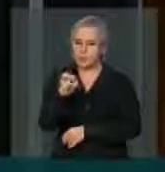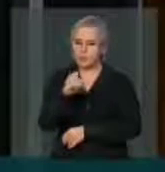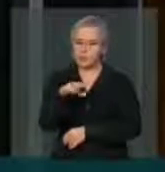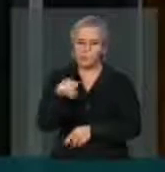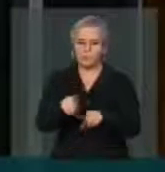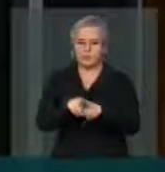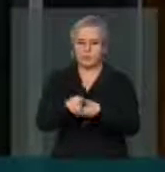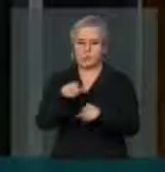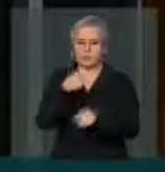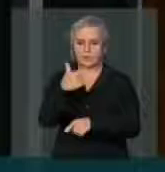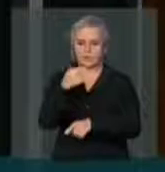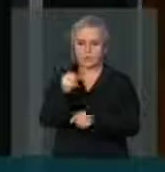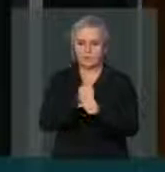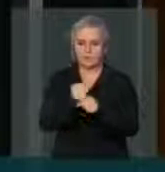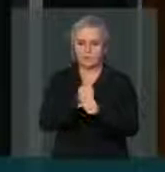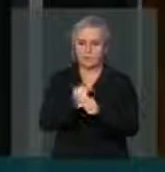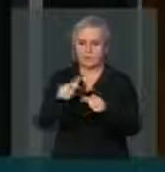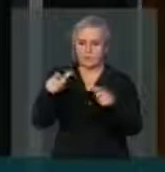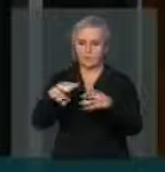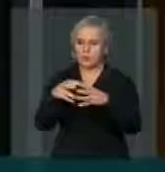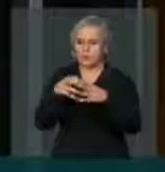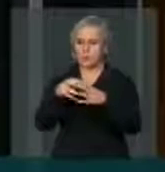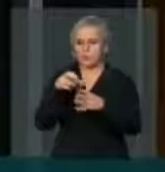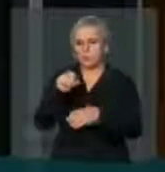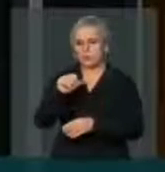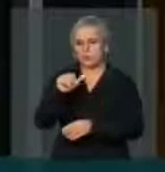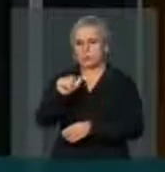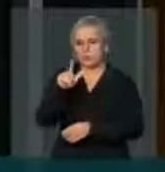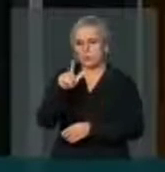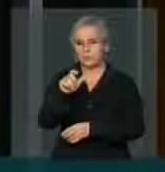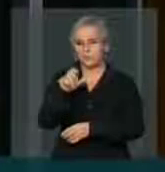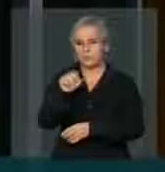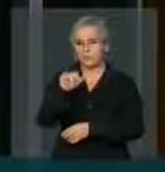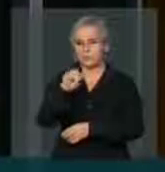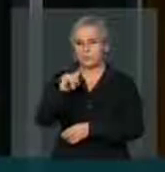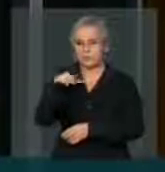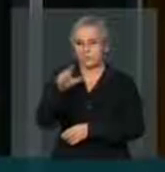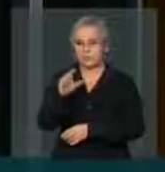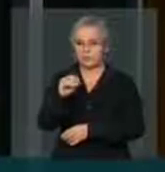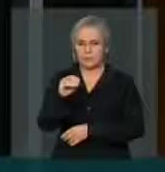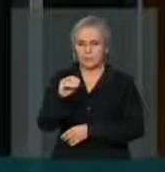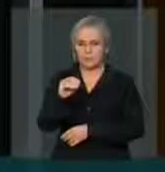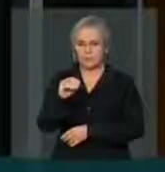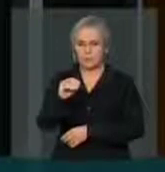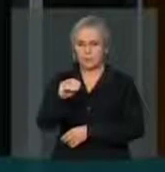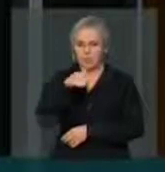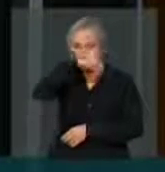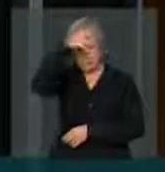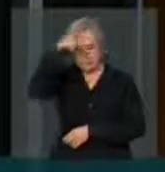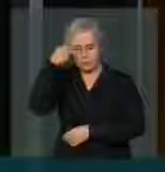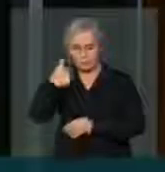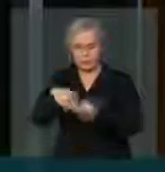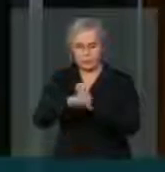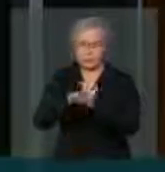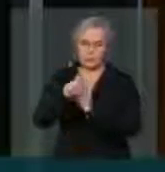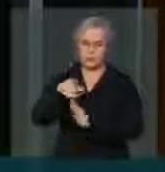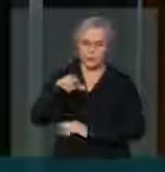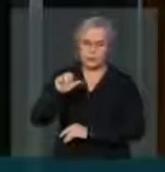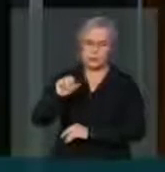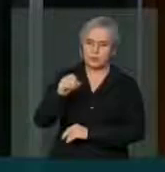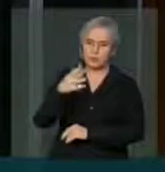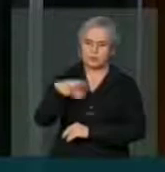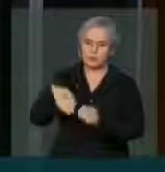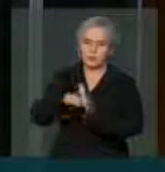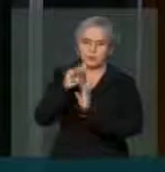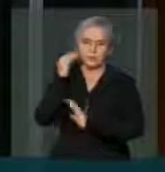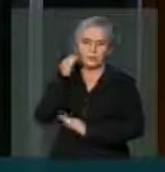Salesiana em Mato Grosso. O primeiro grupo de salesianos chegou ao estado de Mato Grosso em 1894. Eles embarcaram em Cuiabá